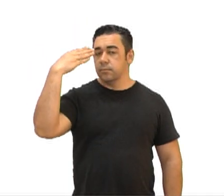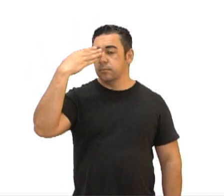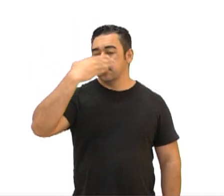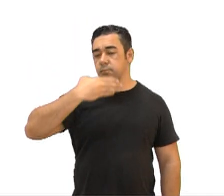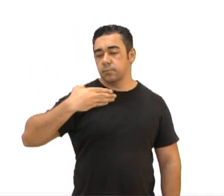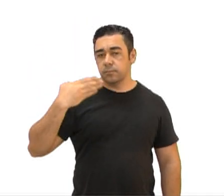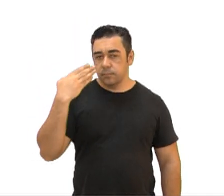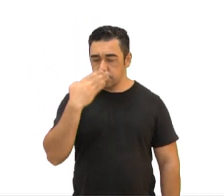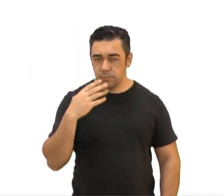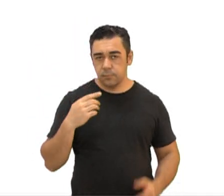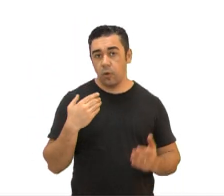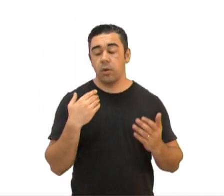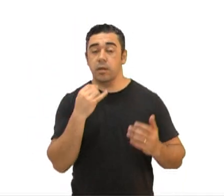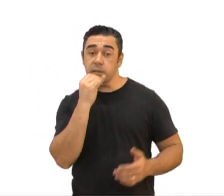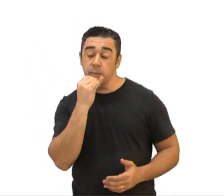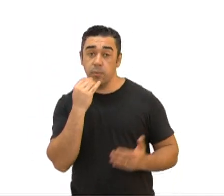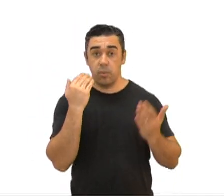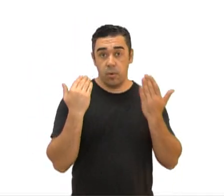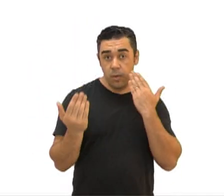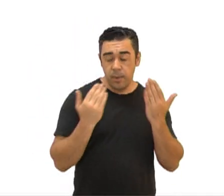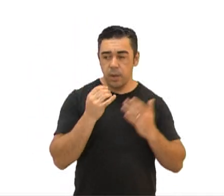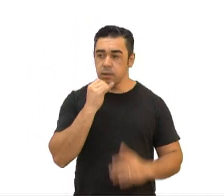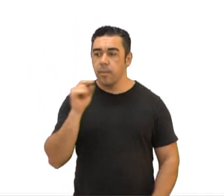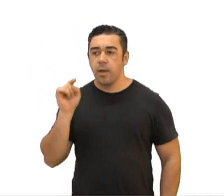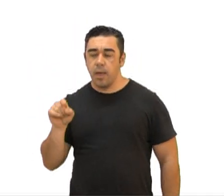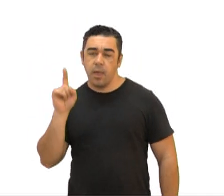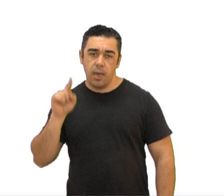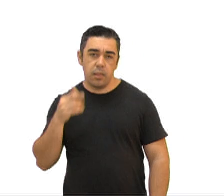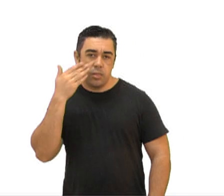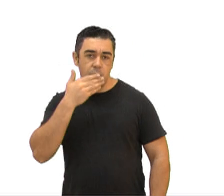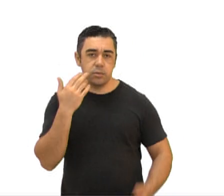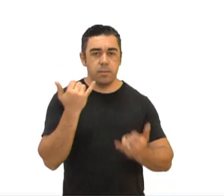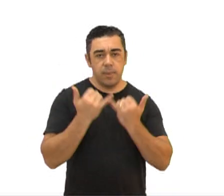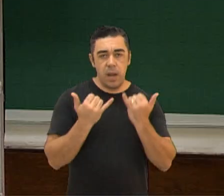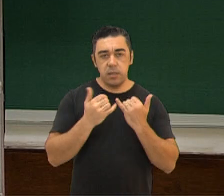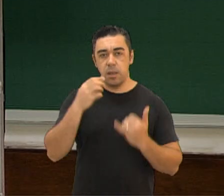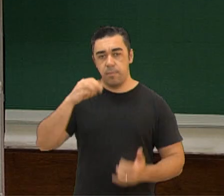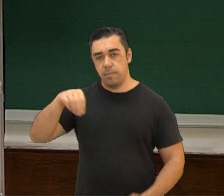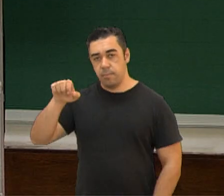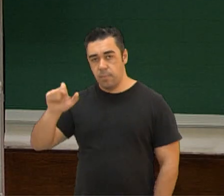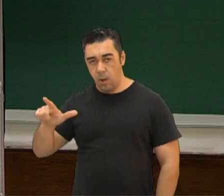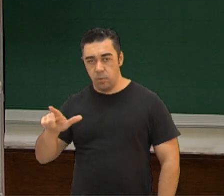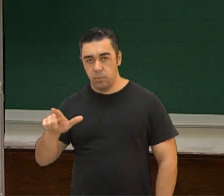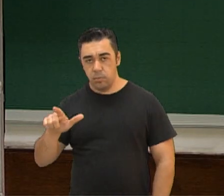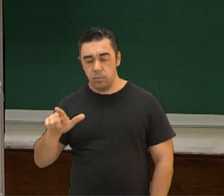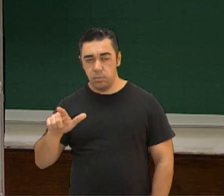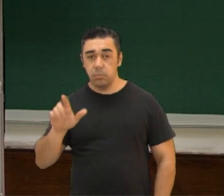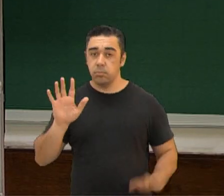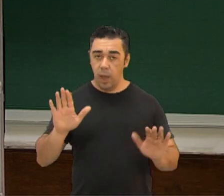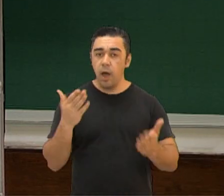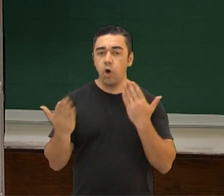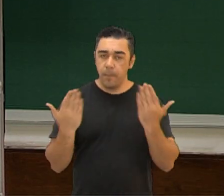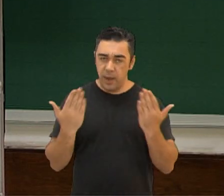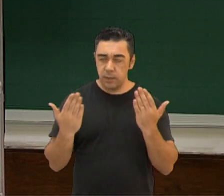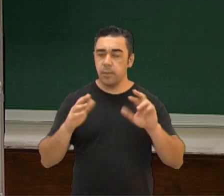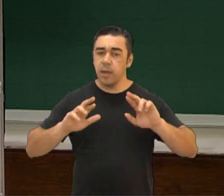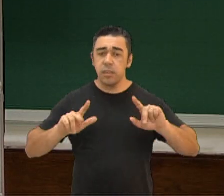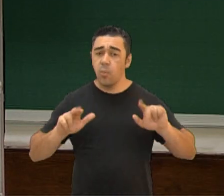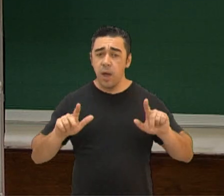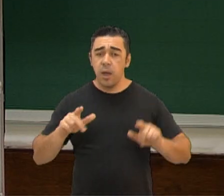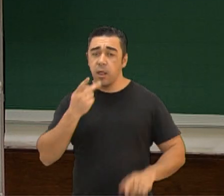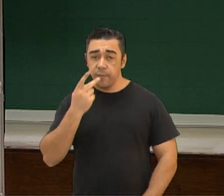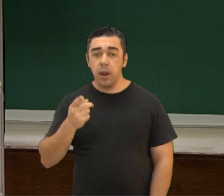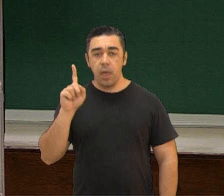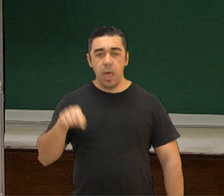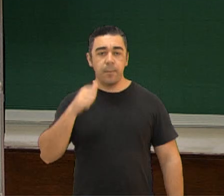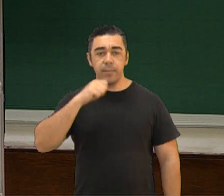a princesa é tão doce, né, quanto o mel, alguma coisa utilizando os elementos comparativos, tão quanto, tão como. Mas aqui não,